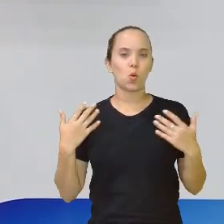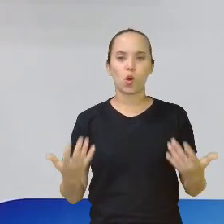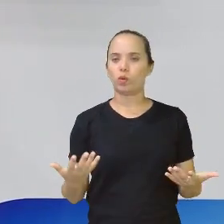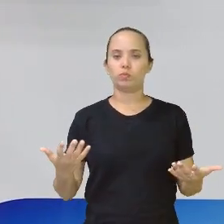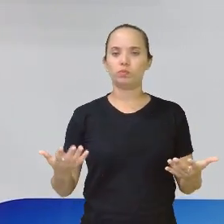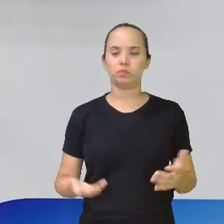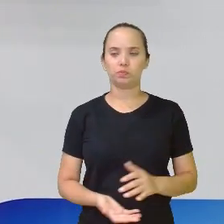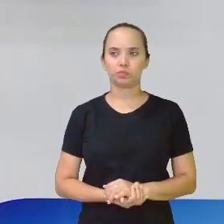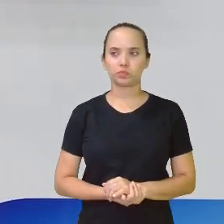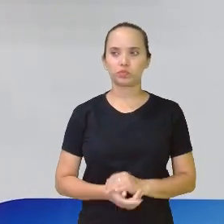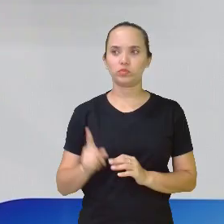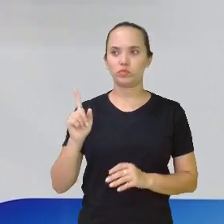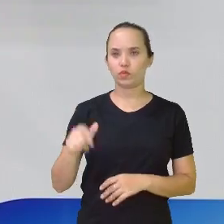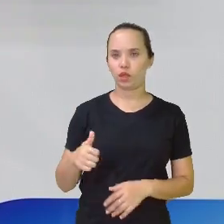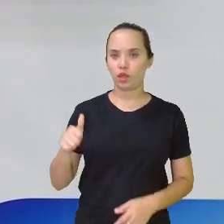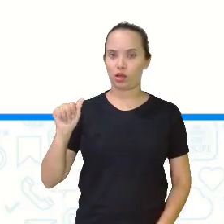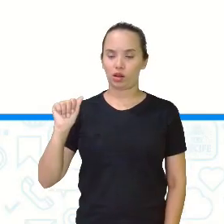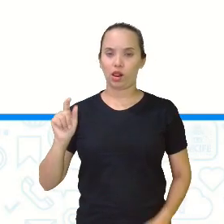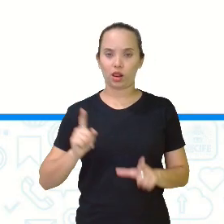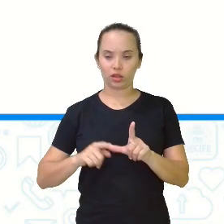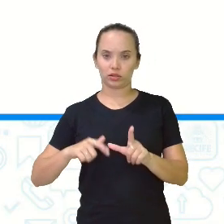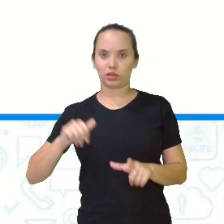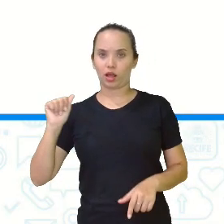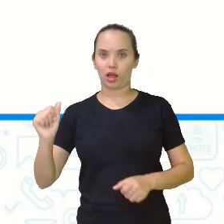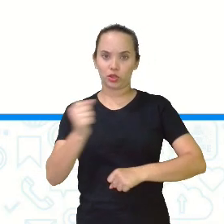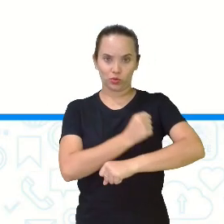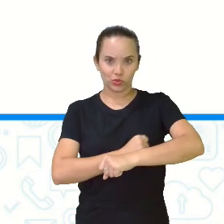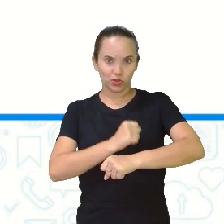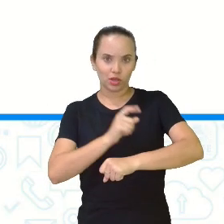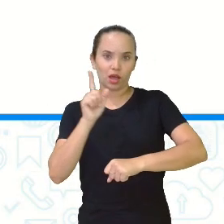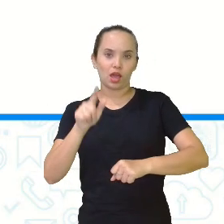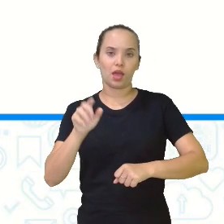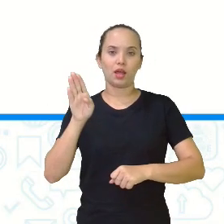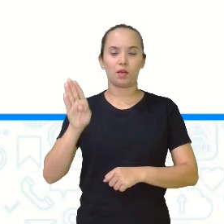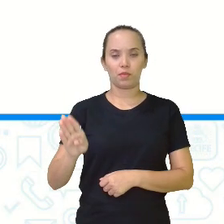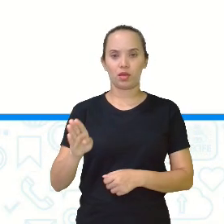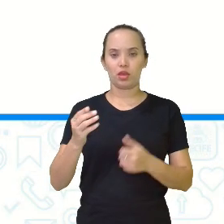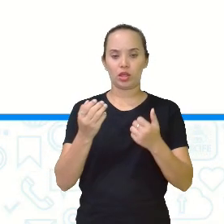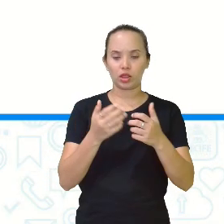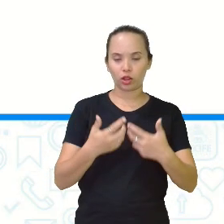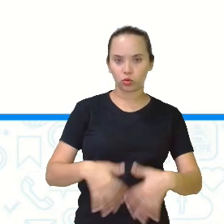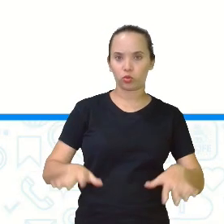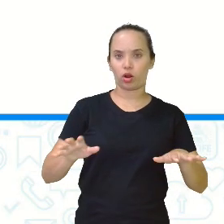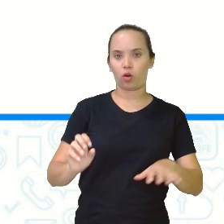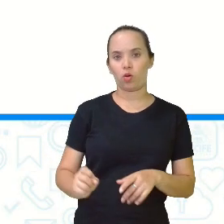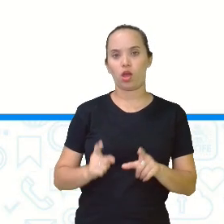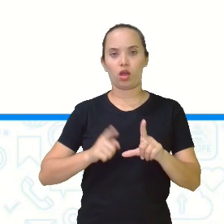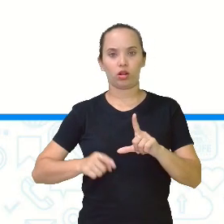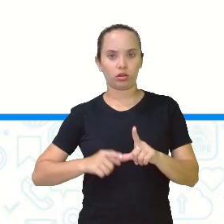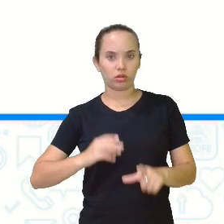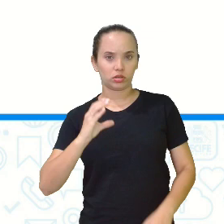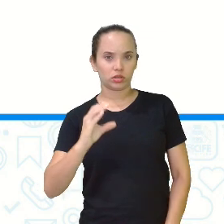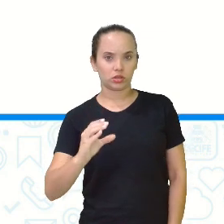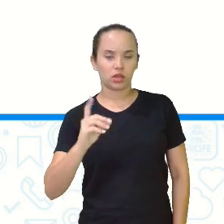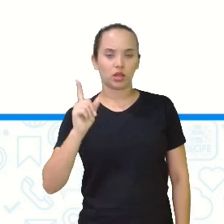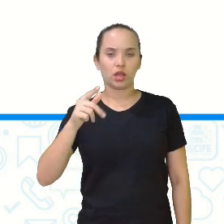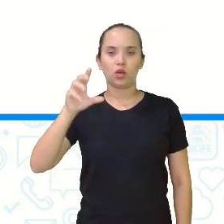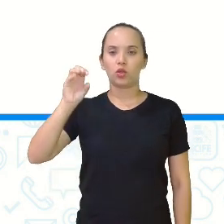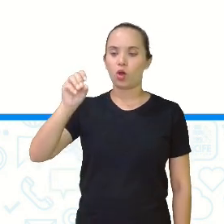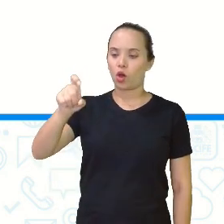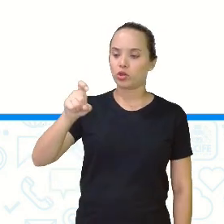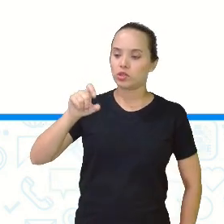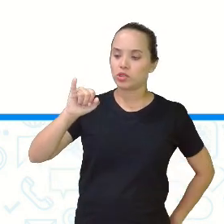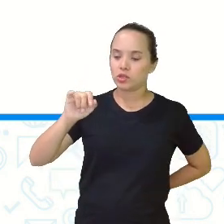é esse? É o gás de cozinha? É o gás natural? É o gás oxigênio? O